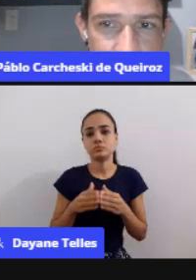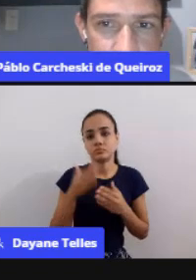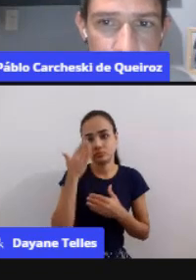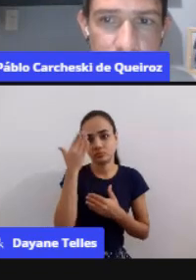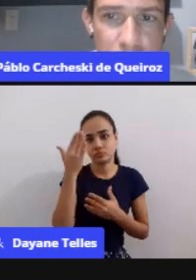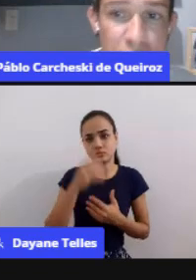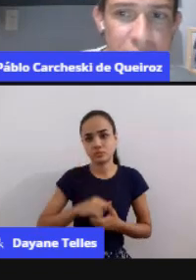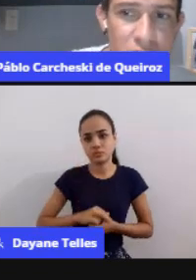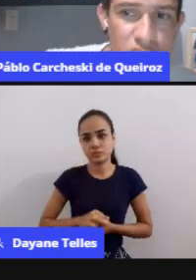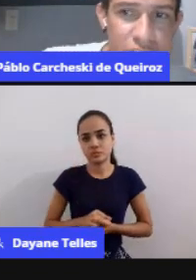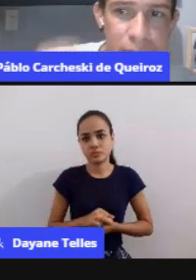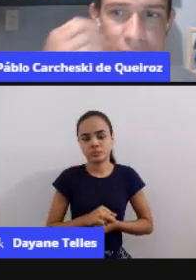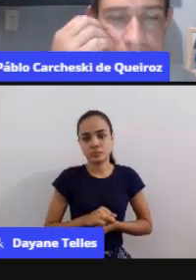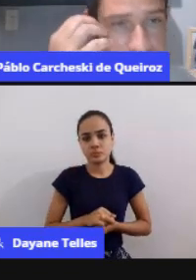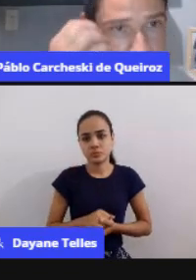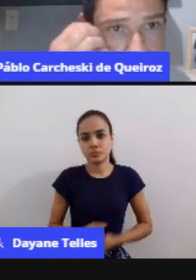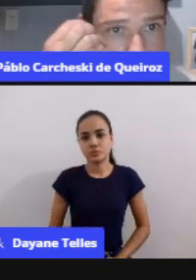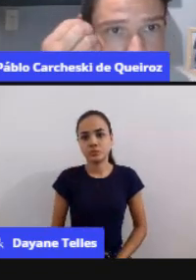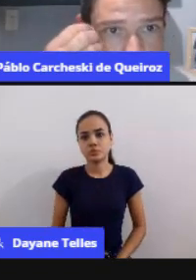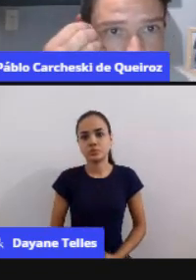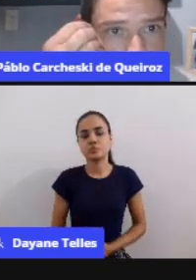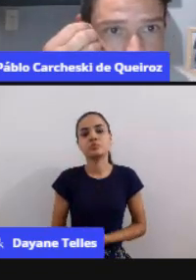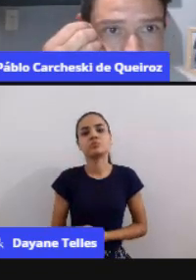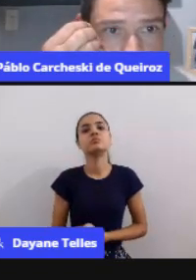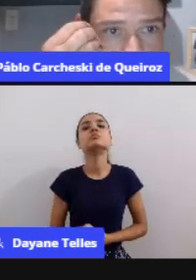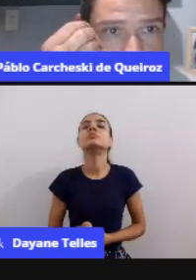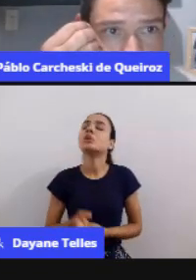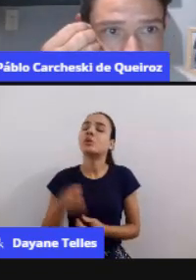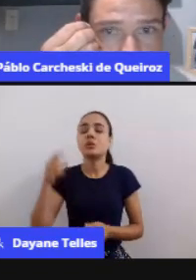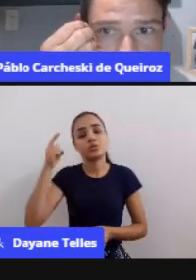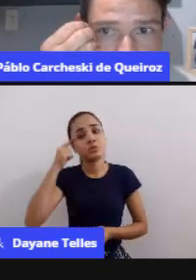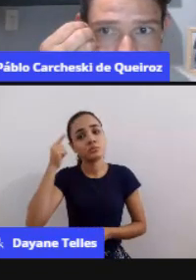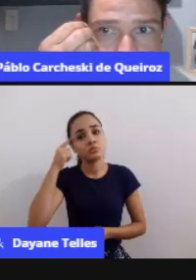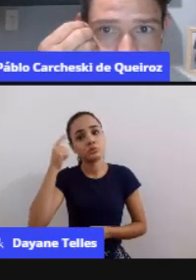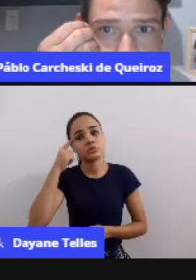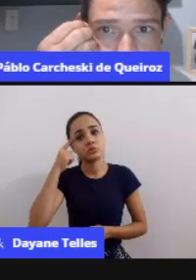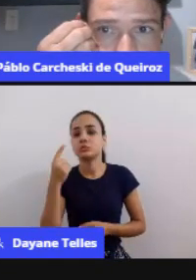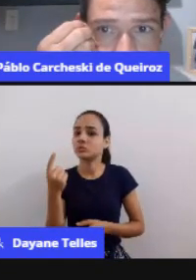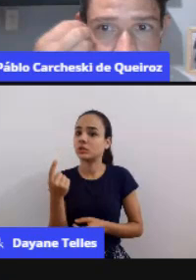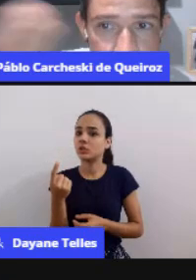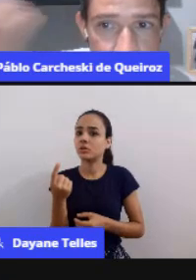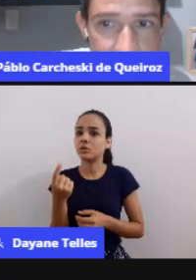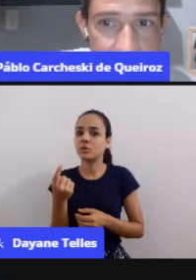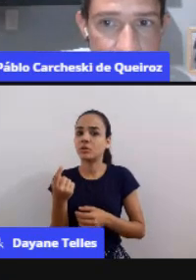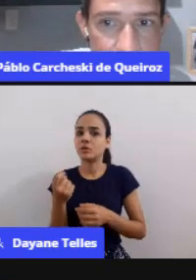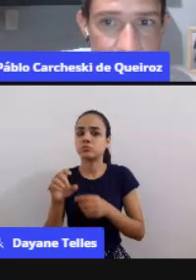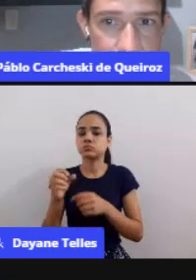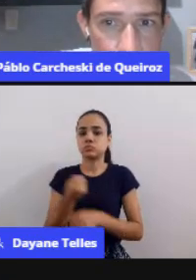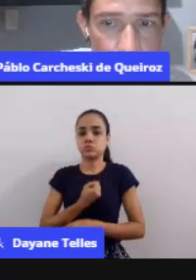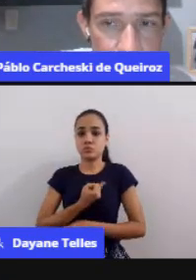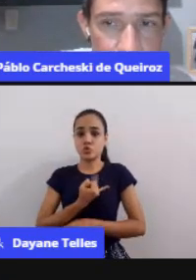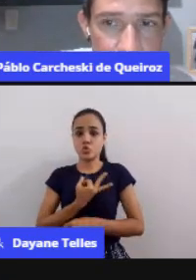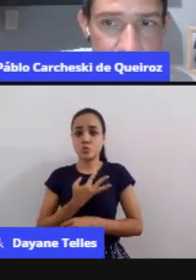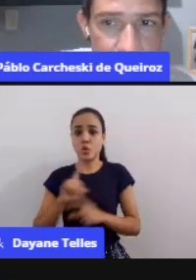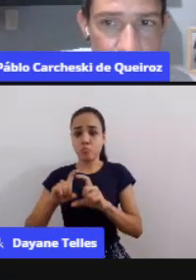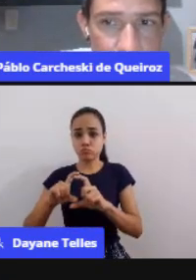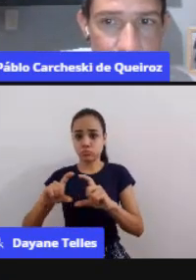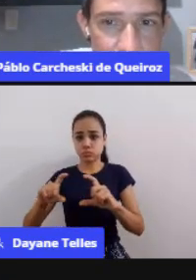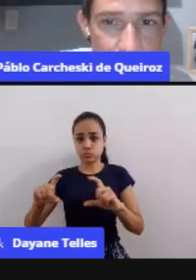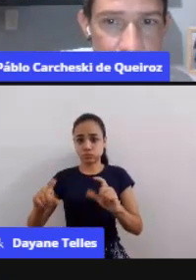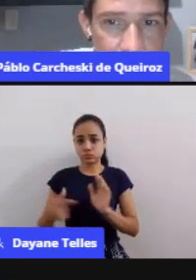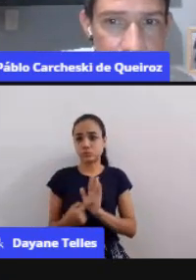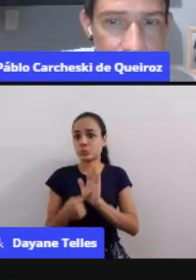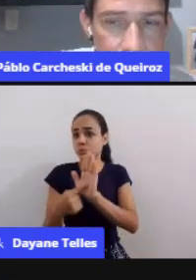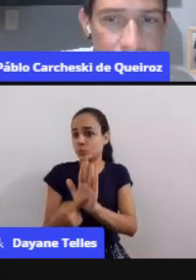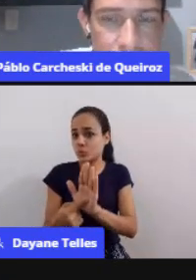Poderia pensar também numa expressão algébrica que representa esse valor a pagar, né? E essa expressão, né, igual eu falei para vocês, se eu não me